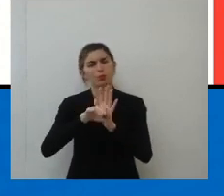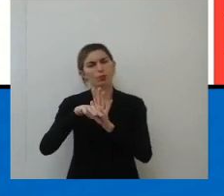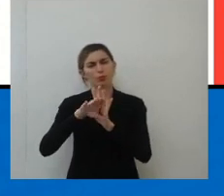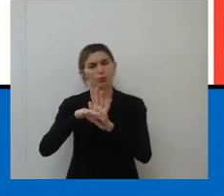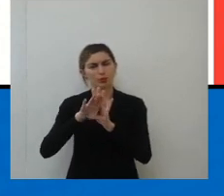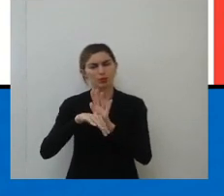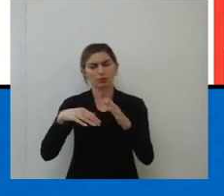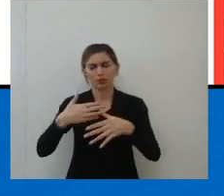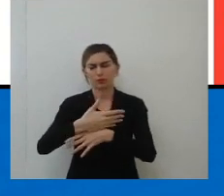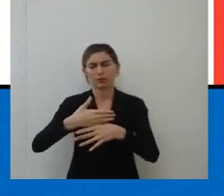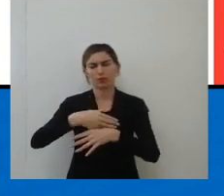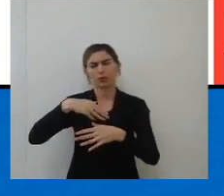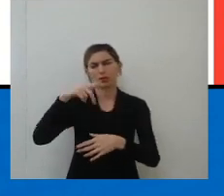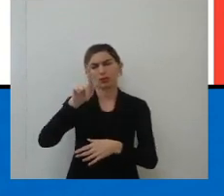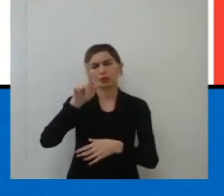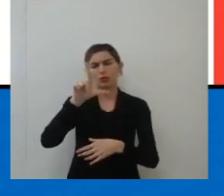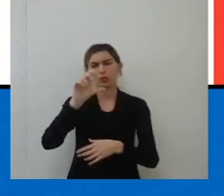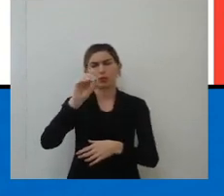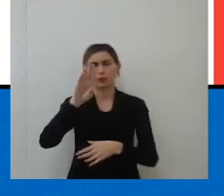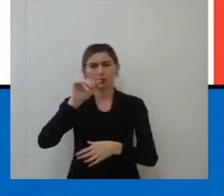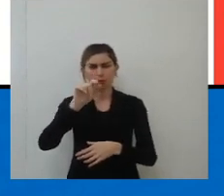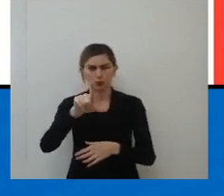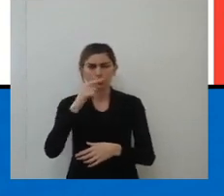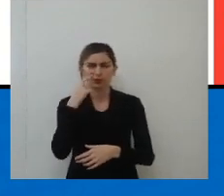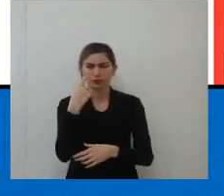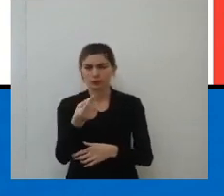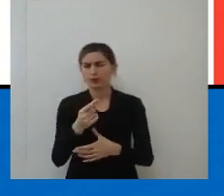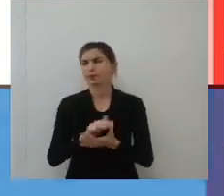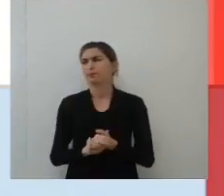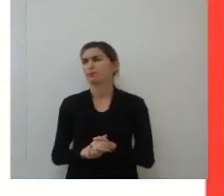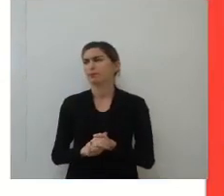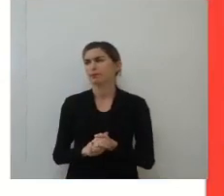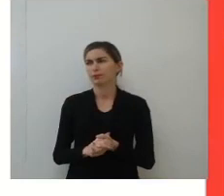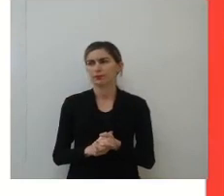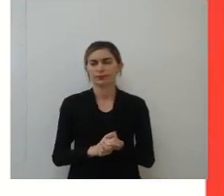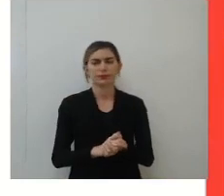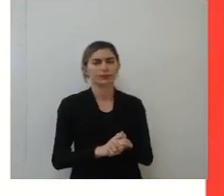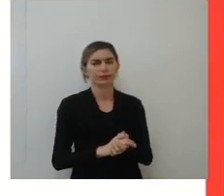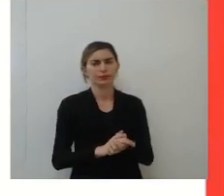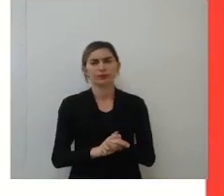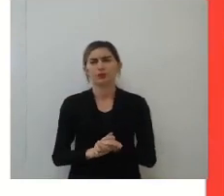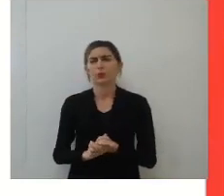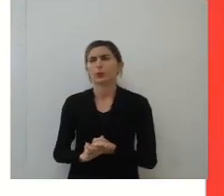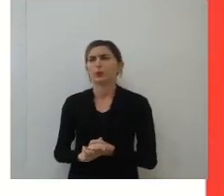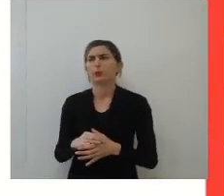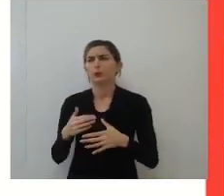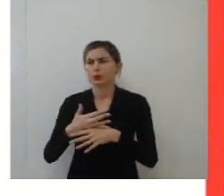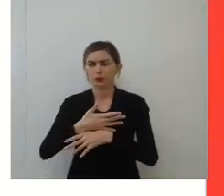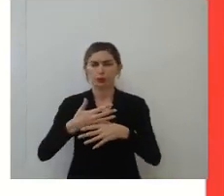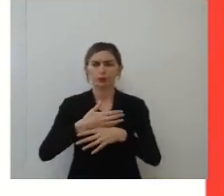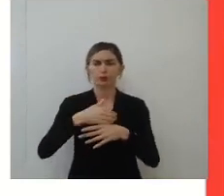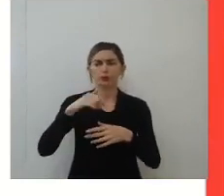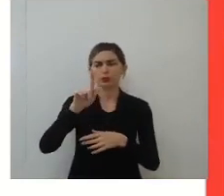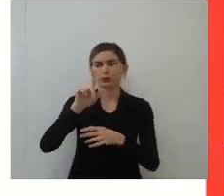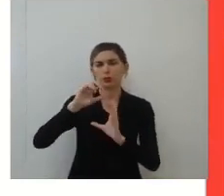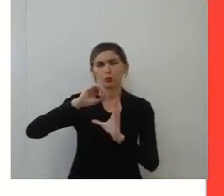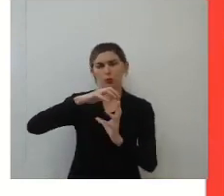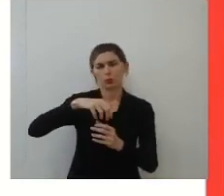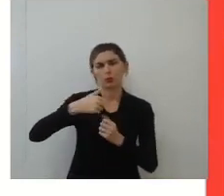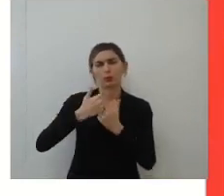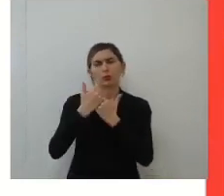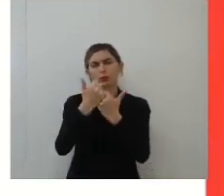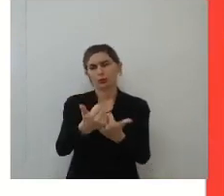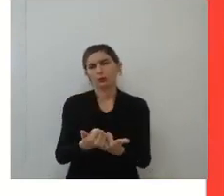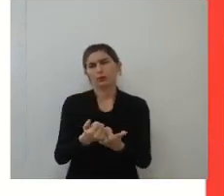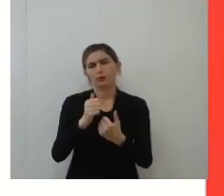de cidade global. Abre aí a imagem para a galera poder dar uma olhadinha. Cidade global a gente vai poder representar